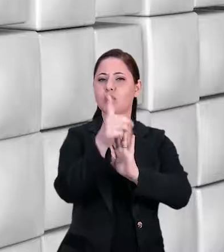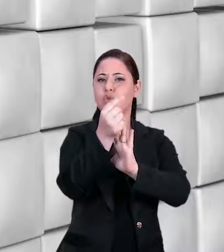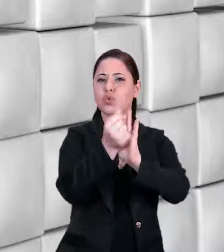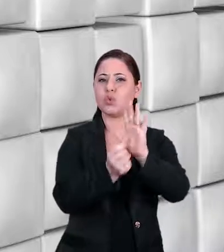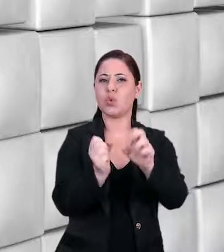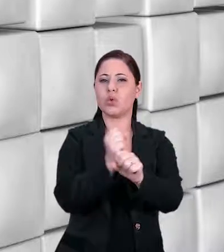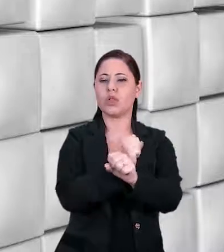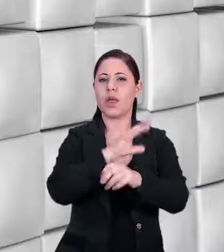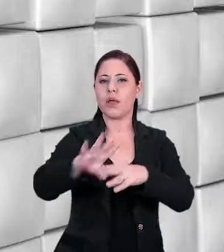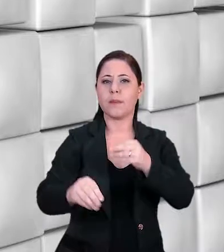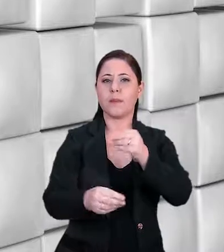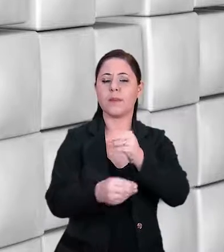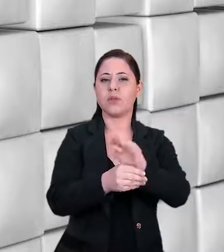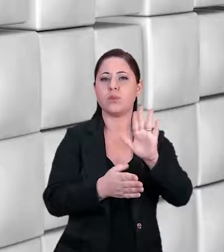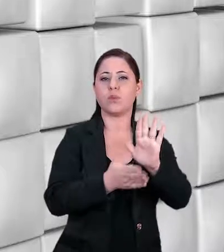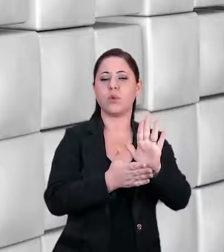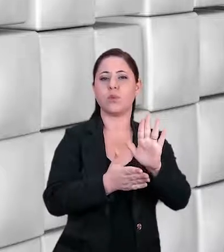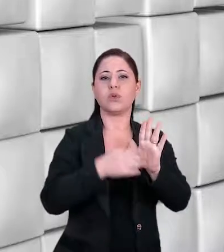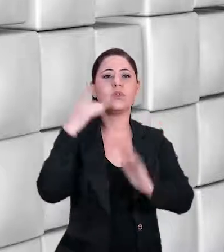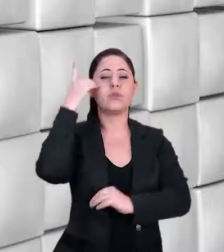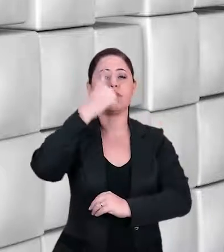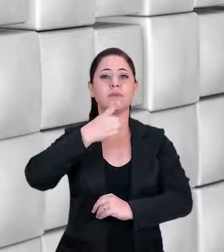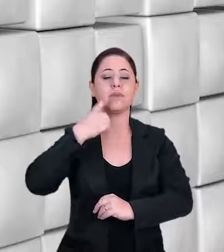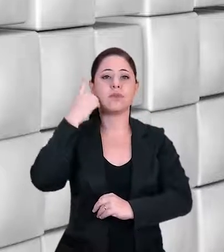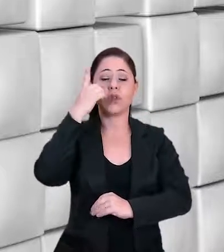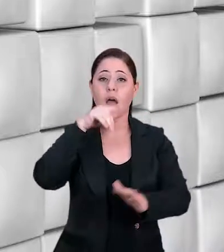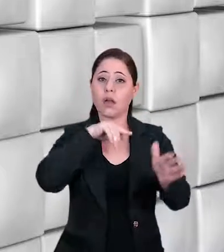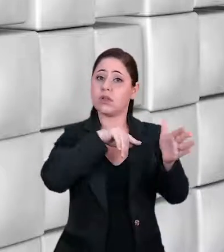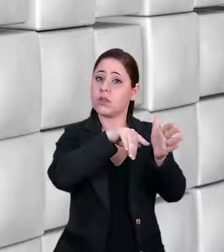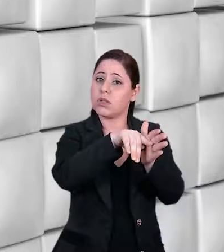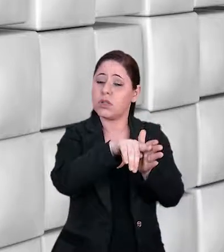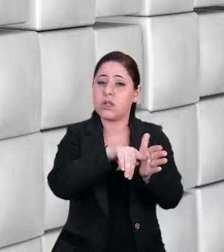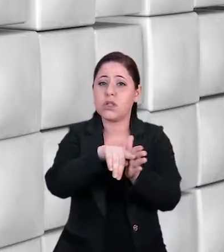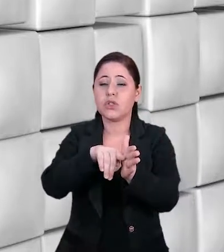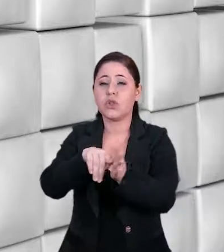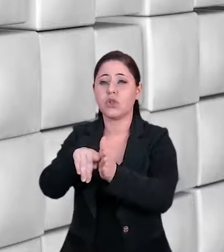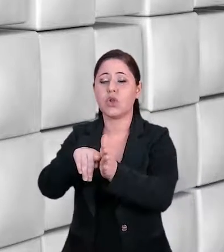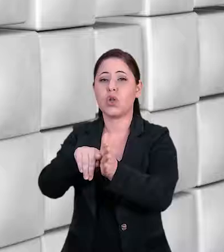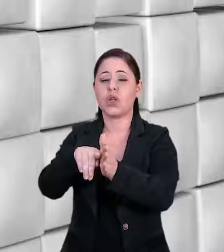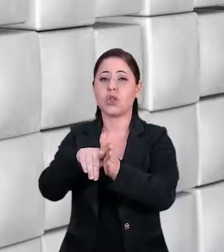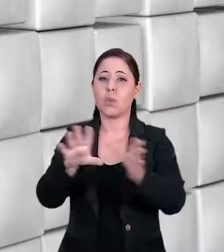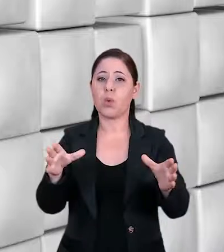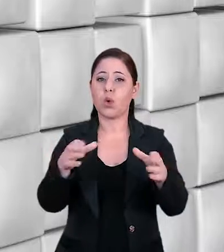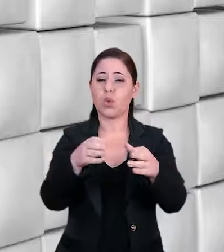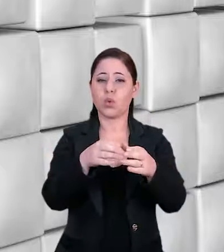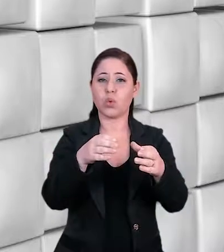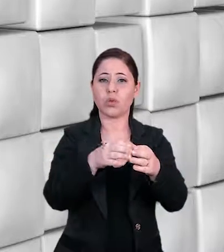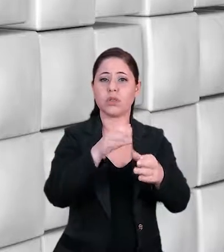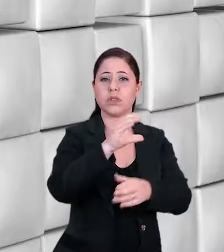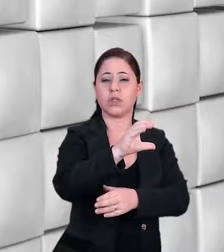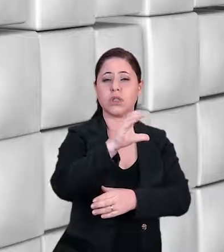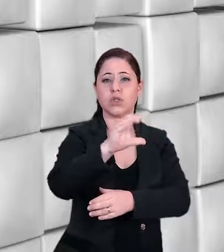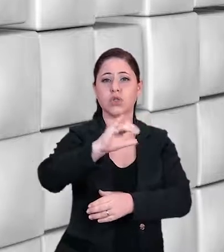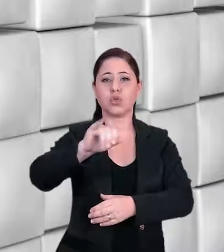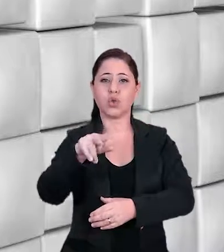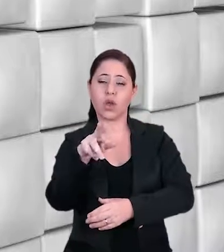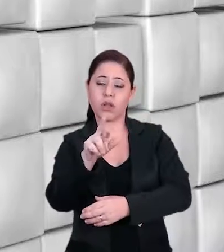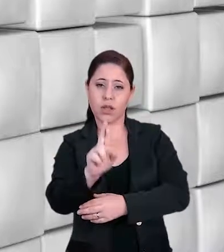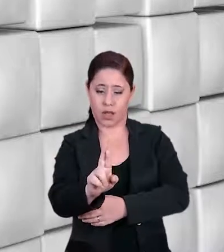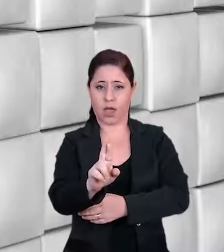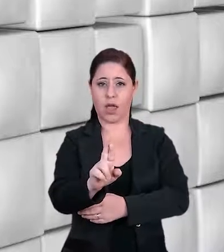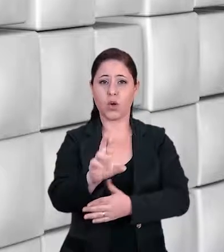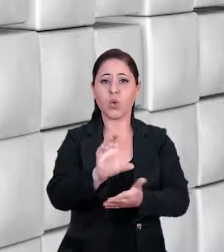Lei orçamentária anual e as emendas propostas pelos deputados foram analisadas pelos componentes